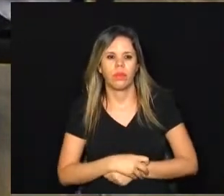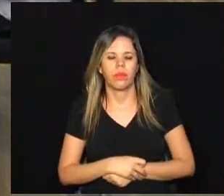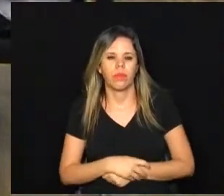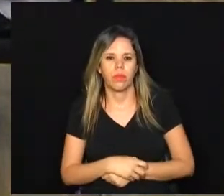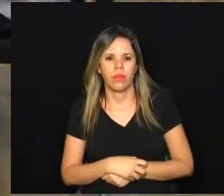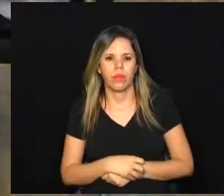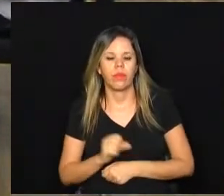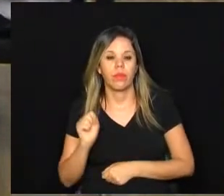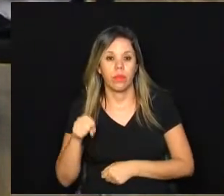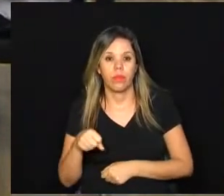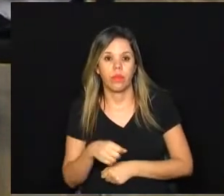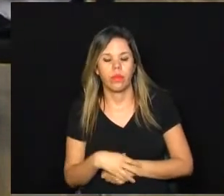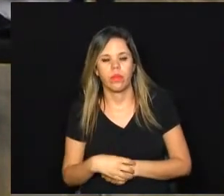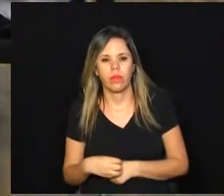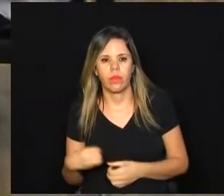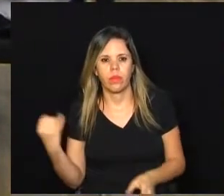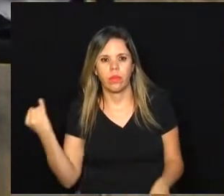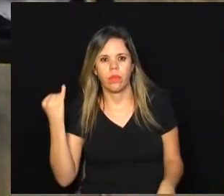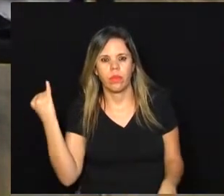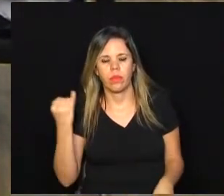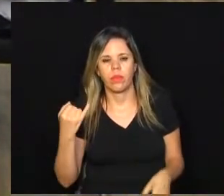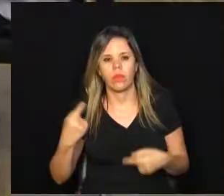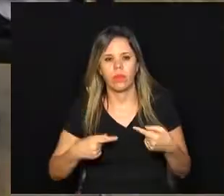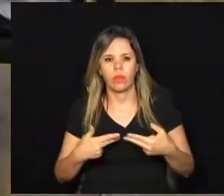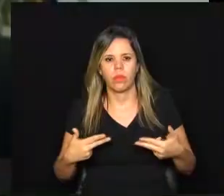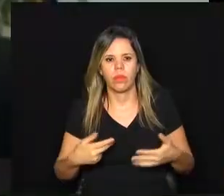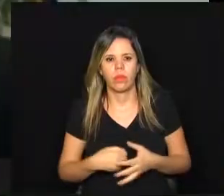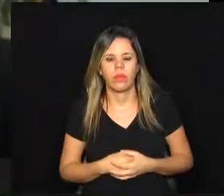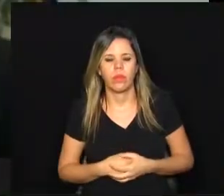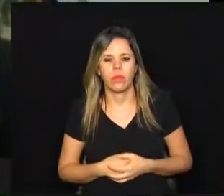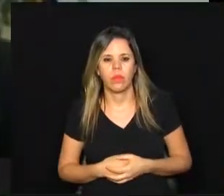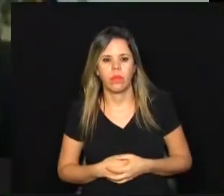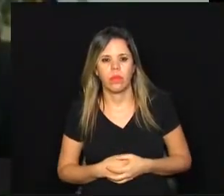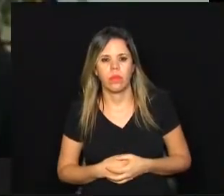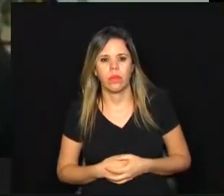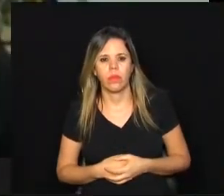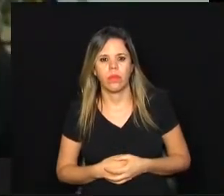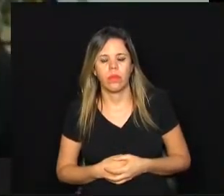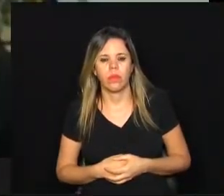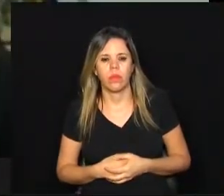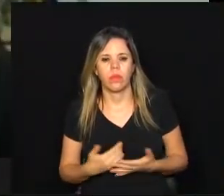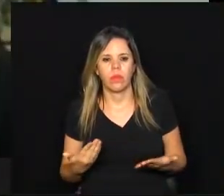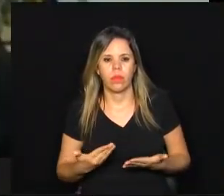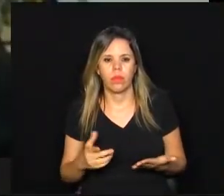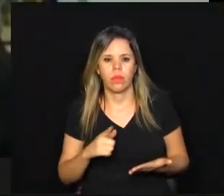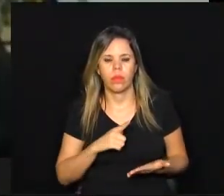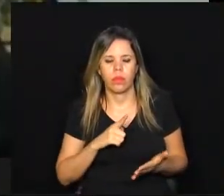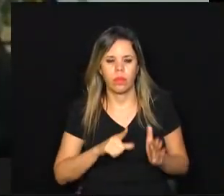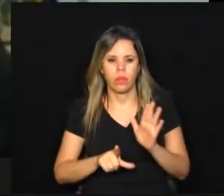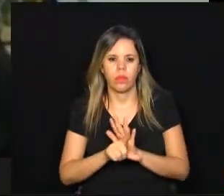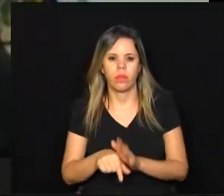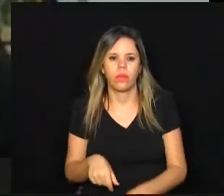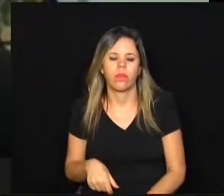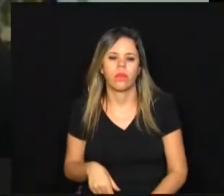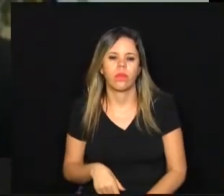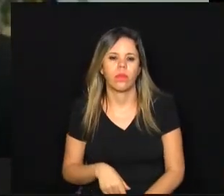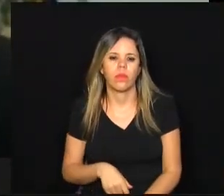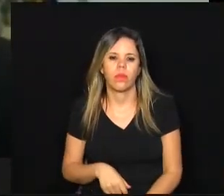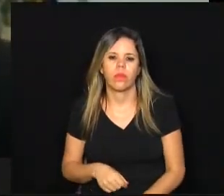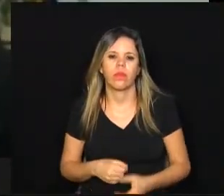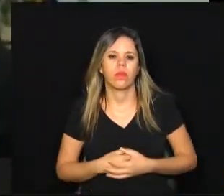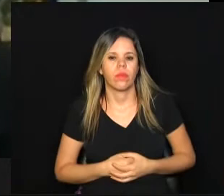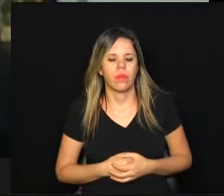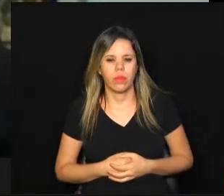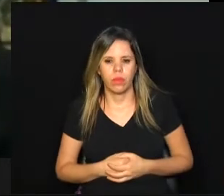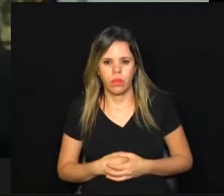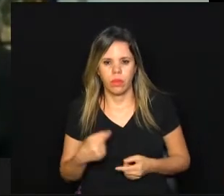Sim, importantes discussões, né? Importantes discussões. Agora temos uma lei, Então,